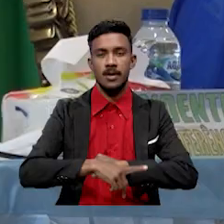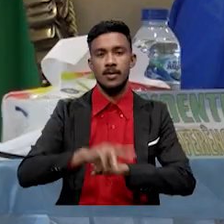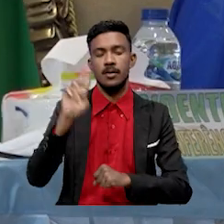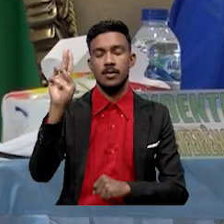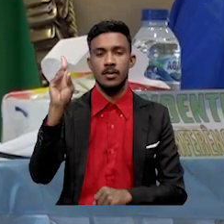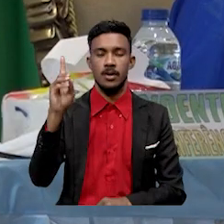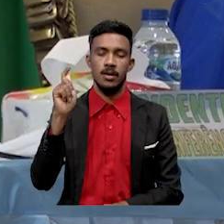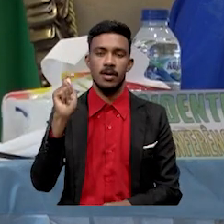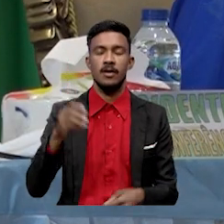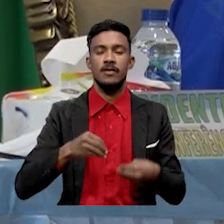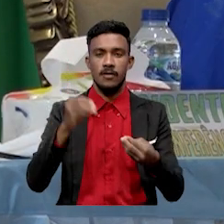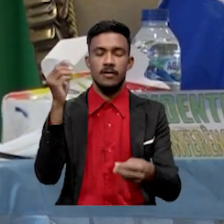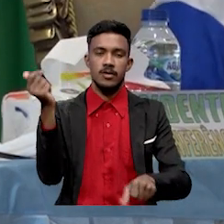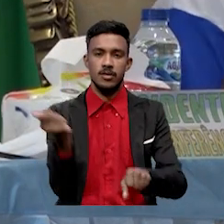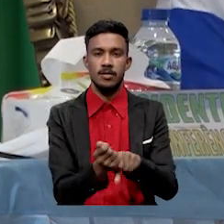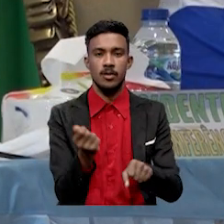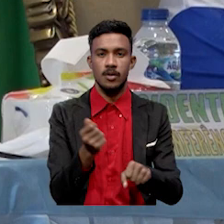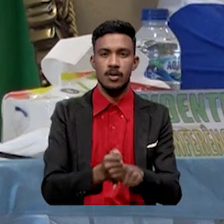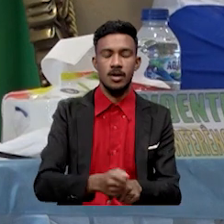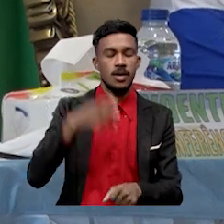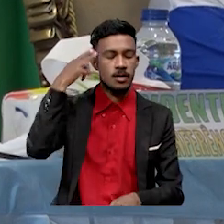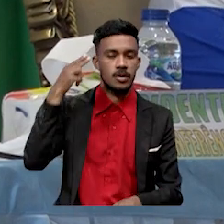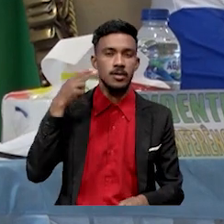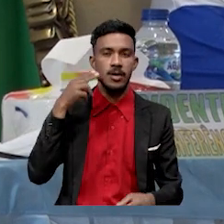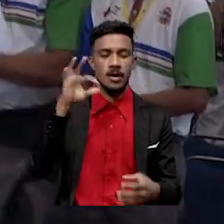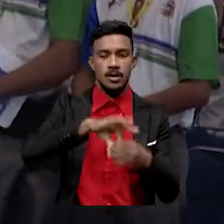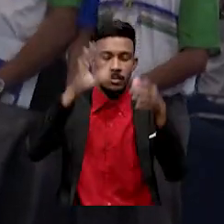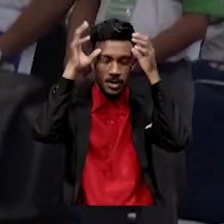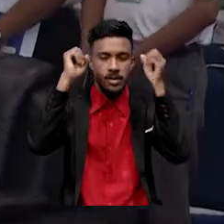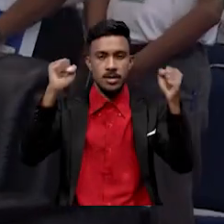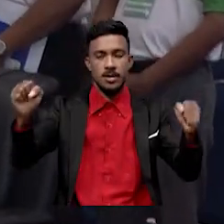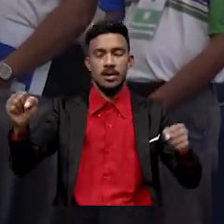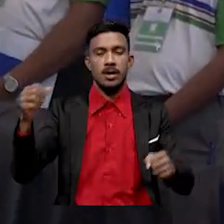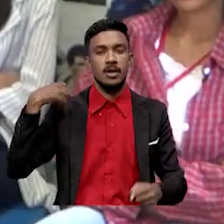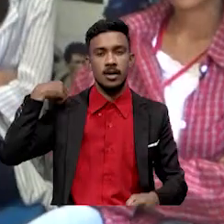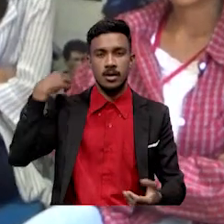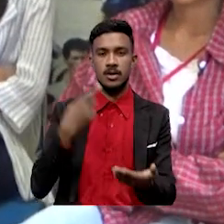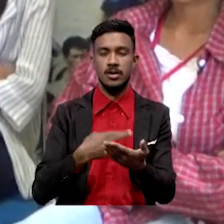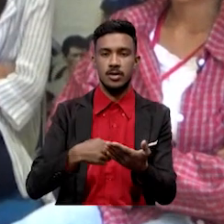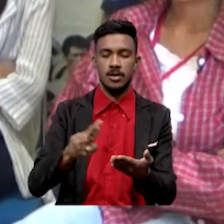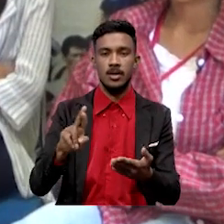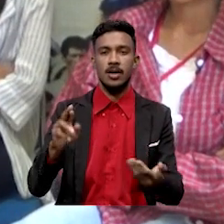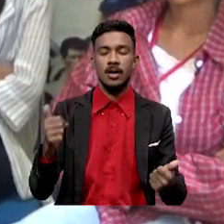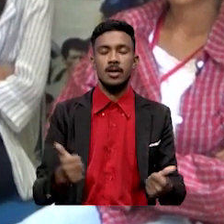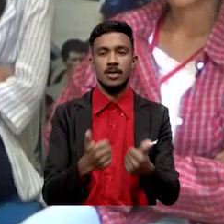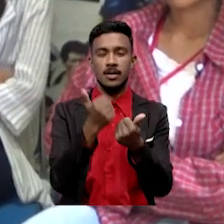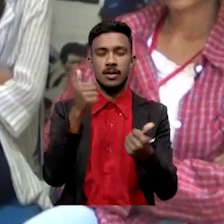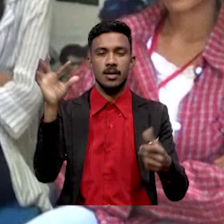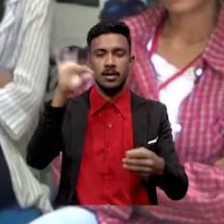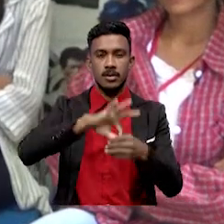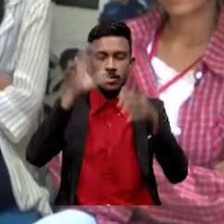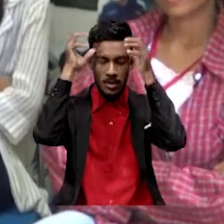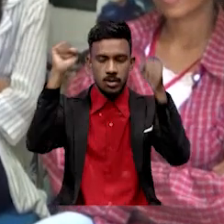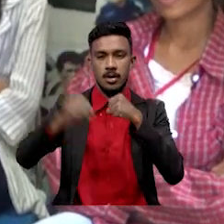José Ramos Horta e eleição presidencial. Candidato Sirnebe registra ona e tribunal recurso onde compete e eleição presidencial tina,